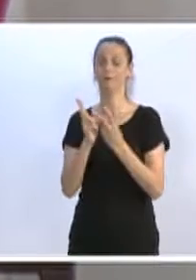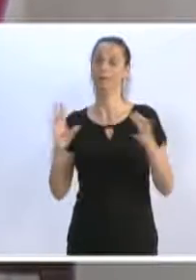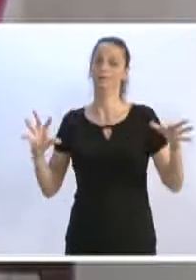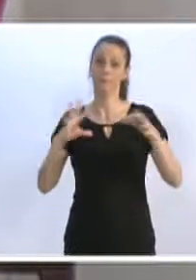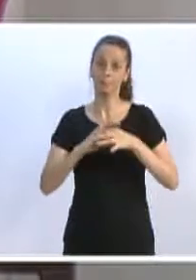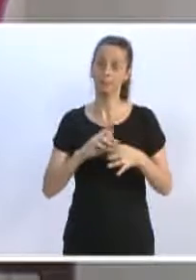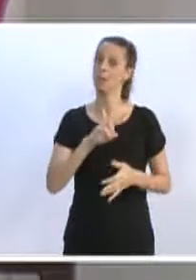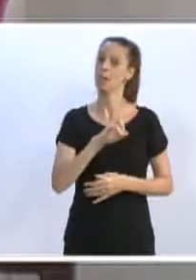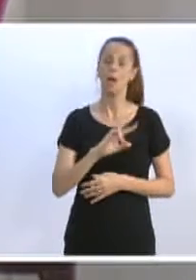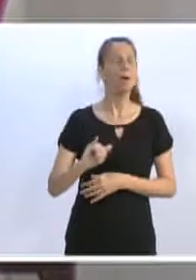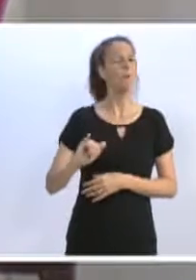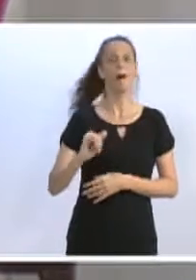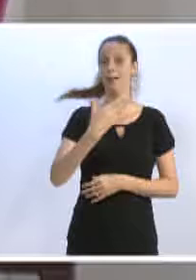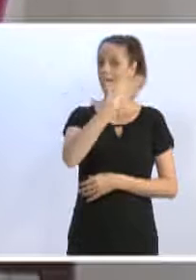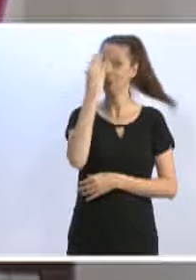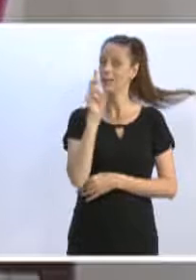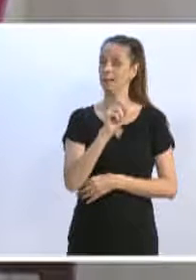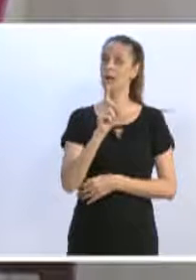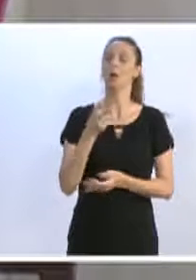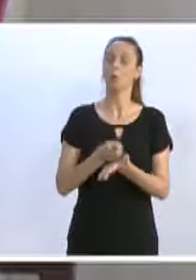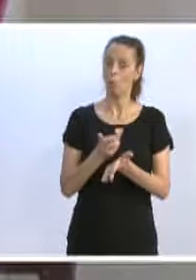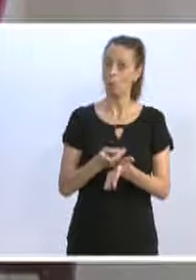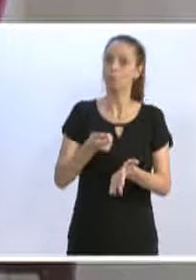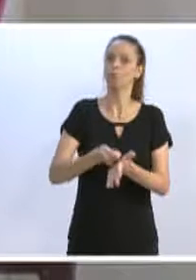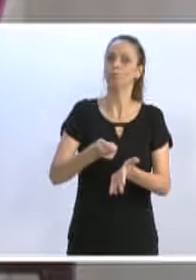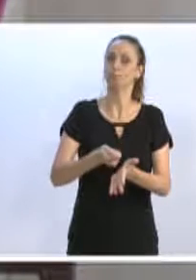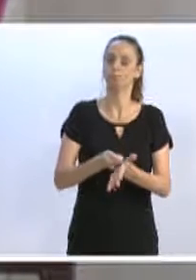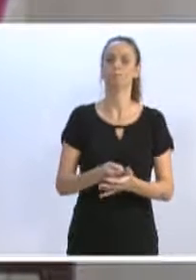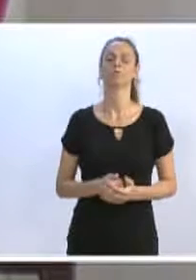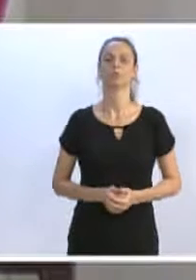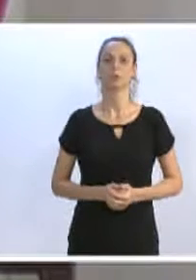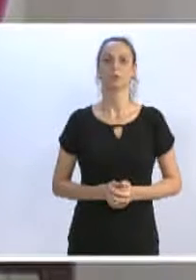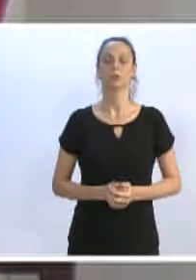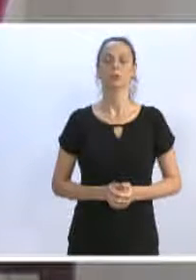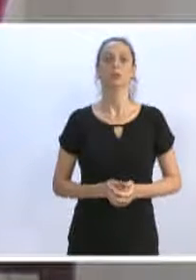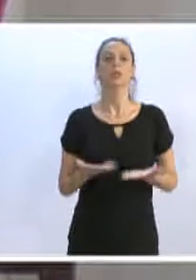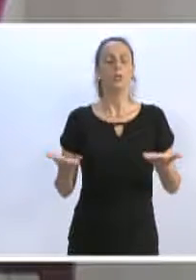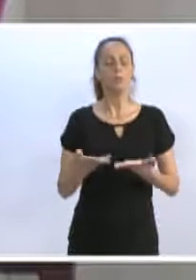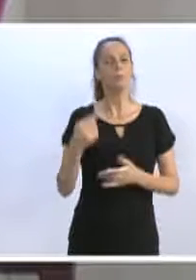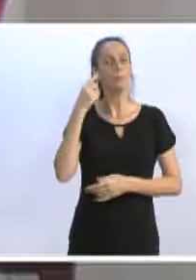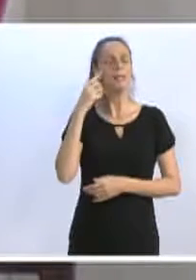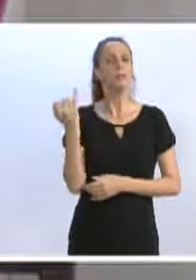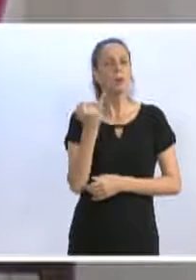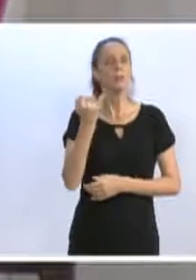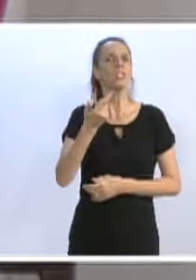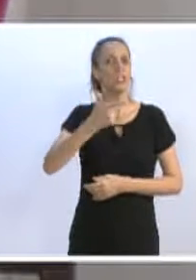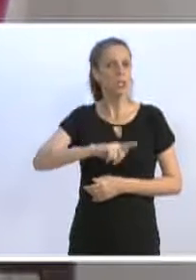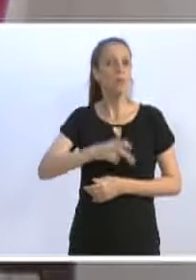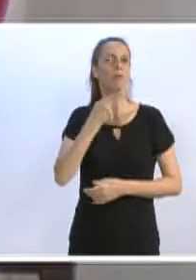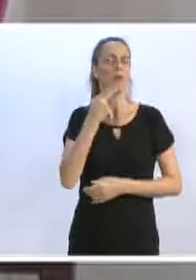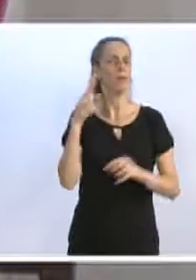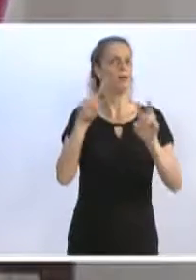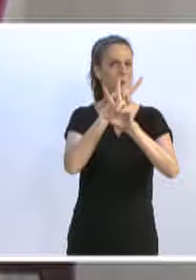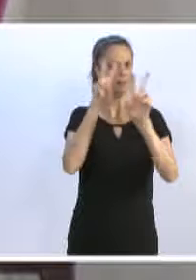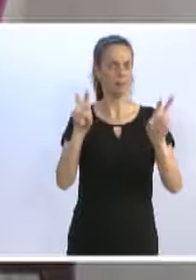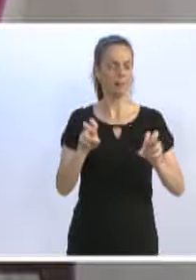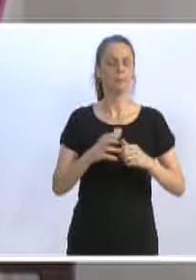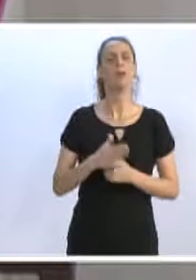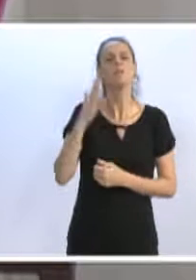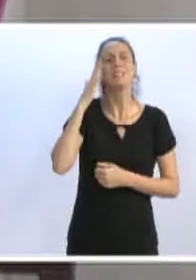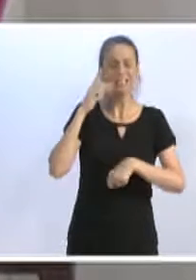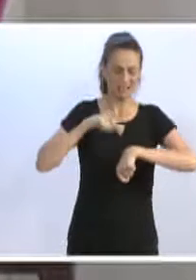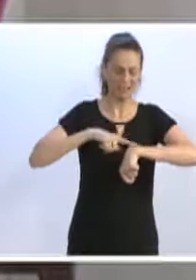é o penúltima fala e eu fiz questão de incluir na pauta vou reduzir um pouco a nossa pauta em função do nosso tempo